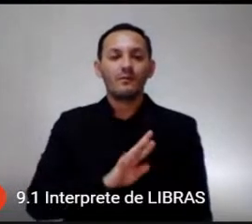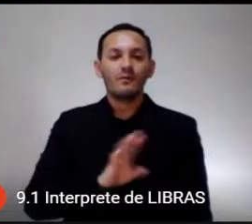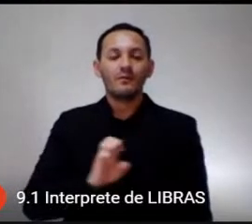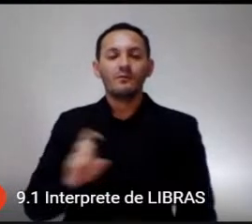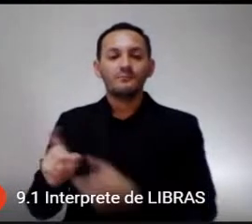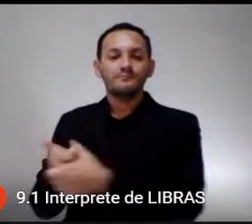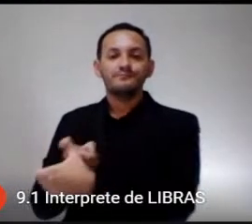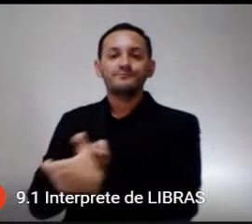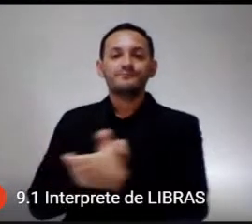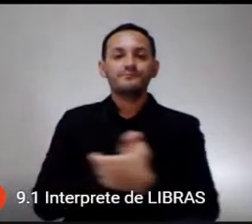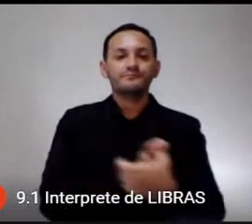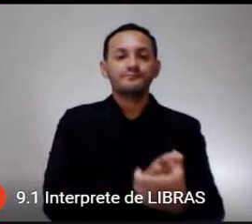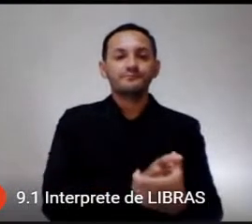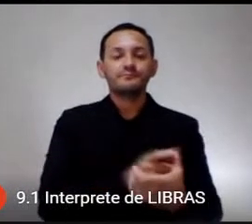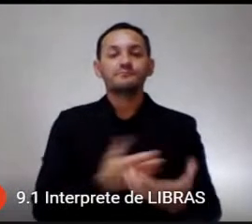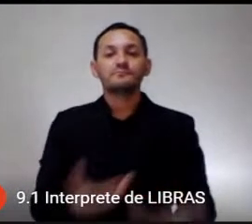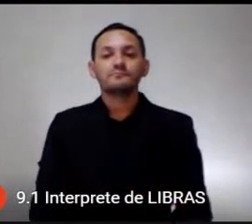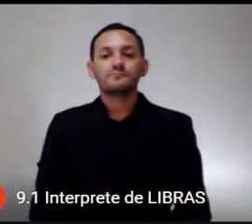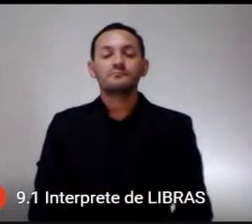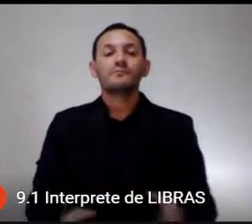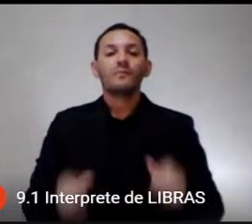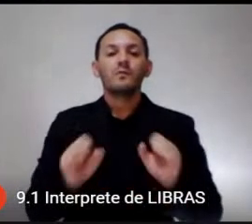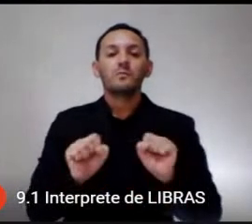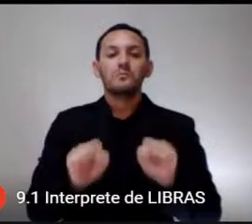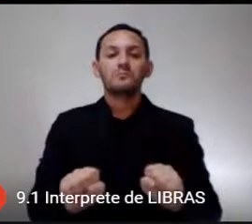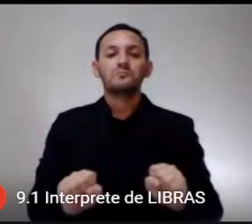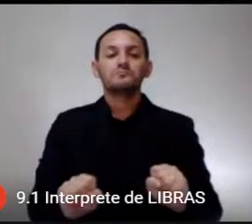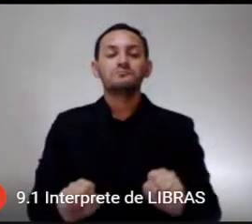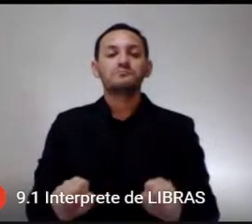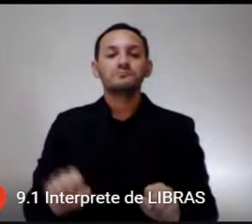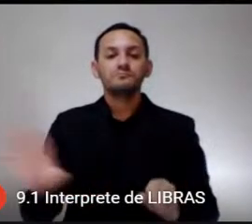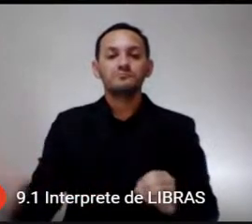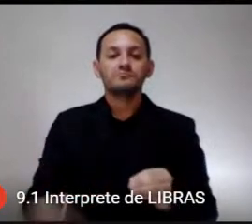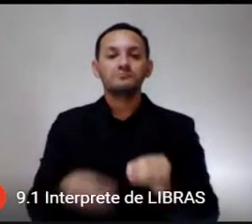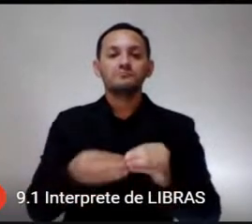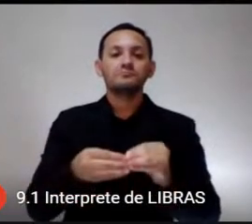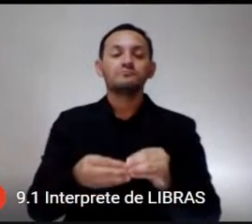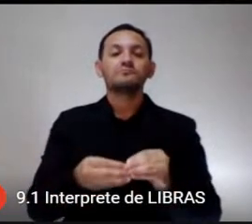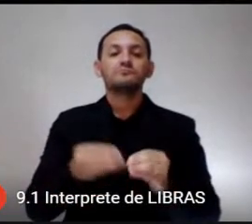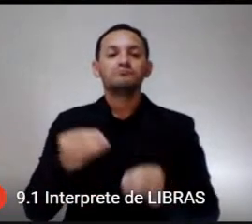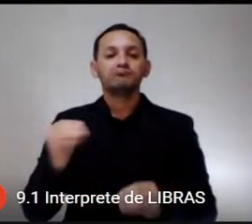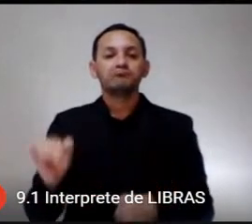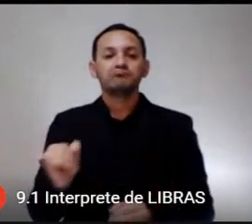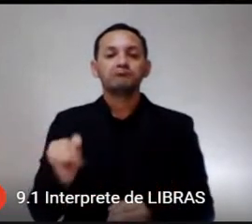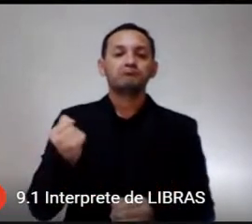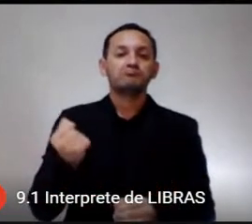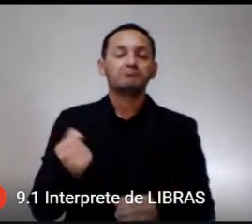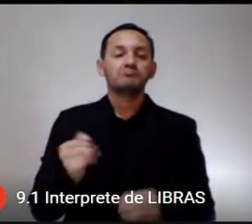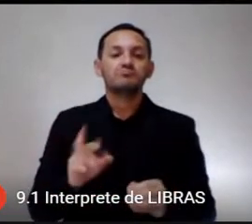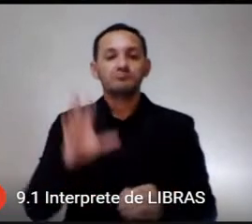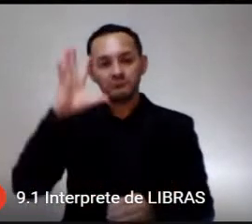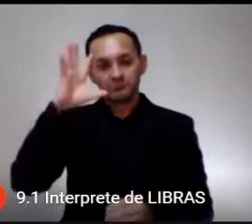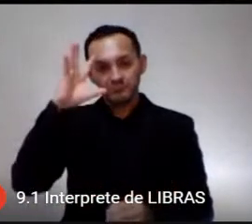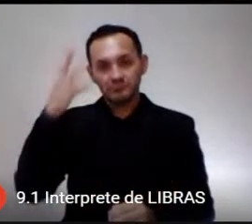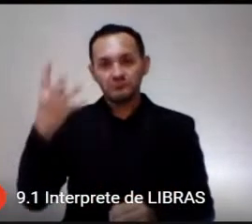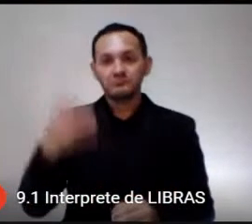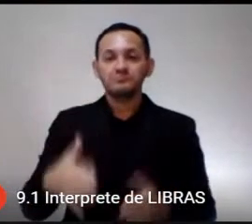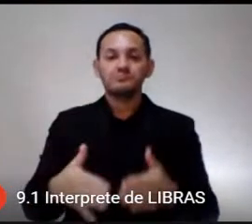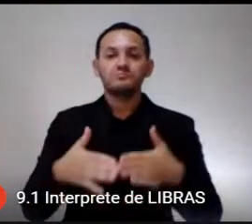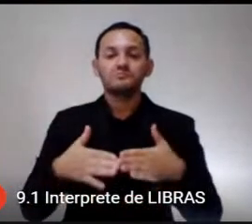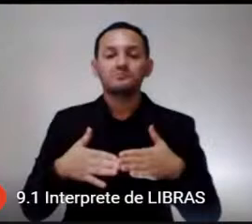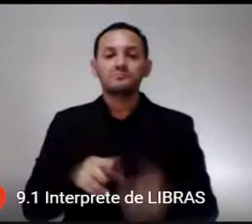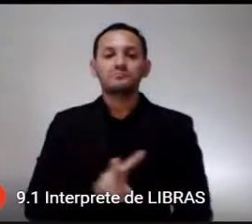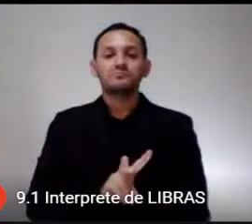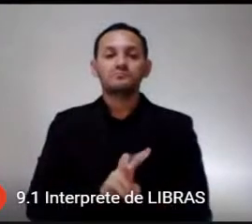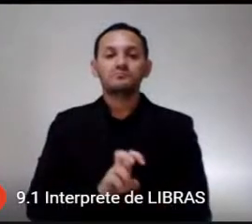precedentes diferentes aqui, então a gente poderia aproveitar a oportunidade para resolver isso. Eu peço vênias ao doutor Rony